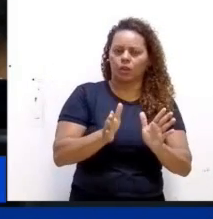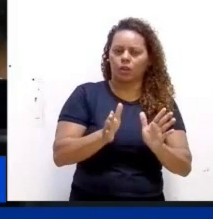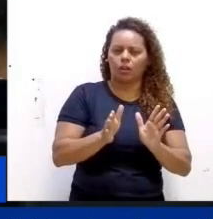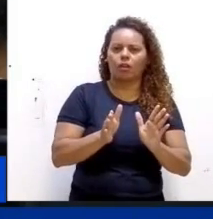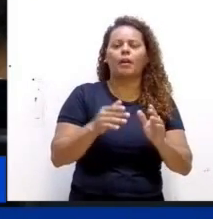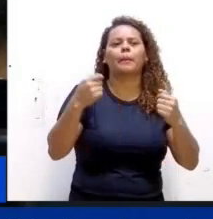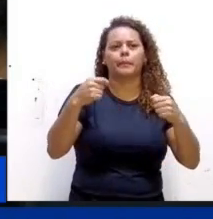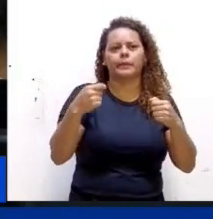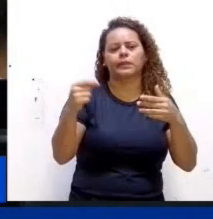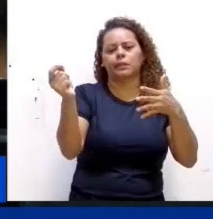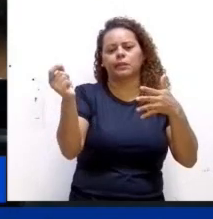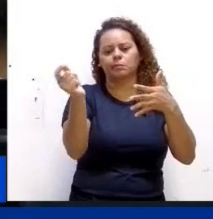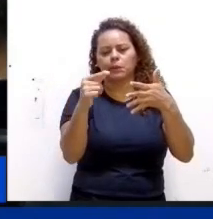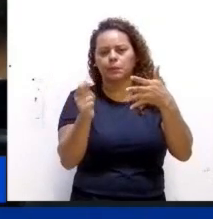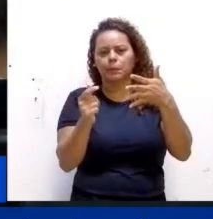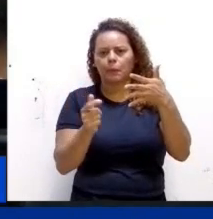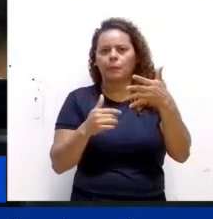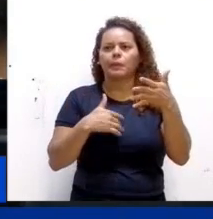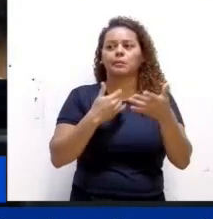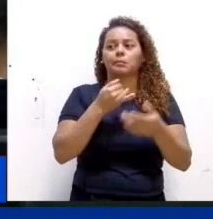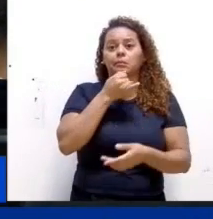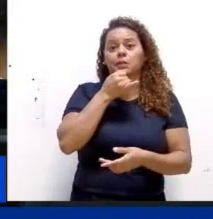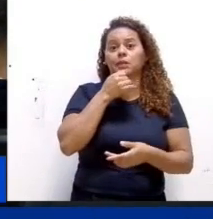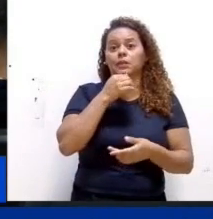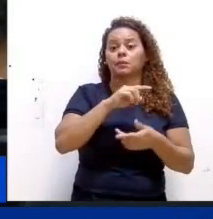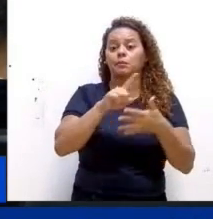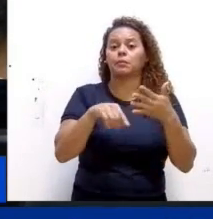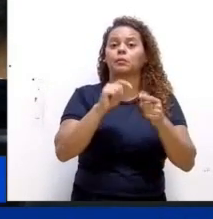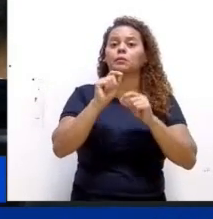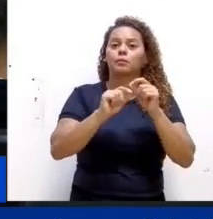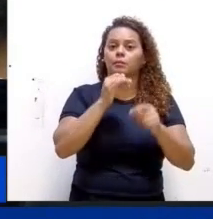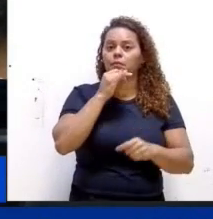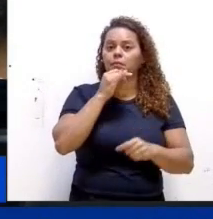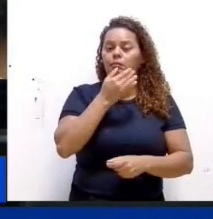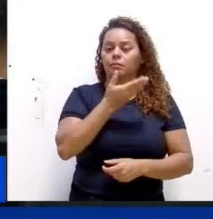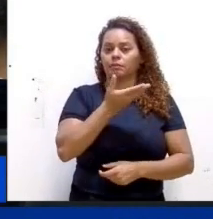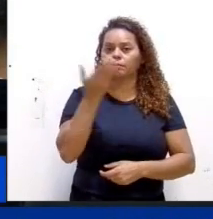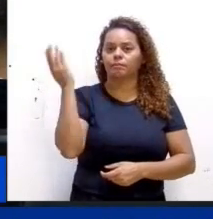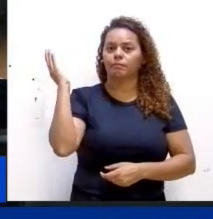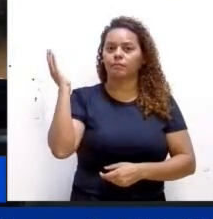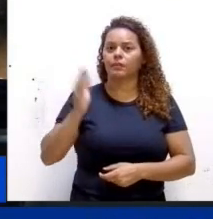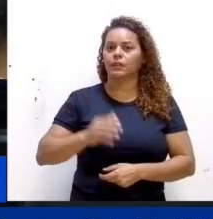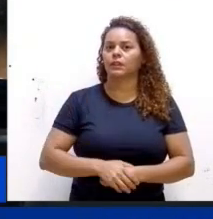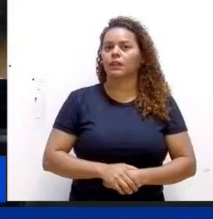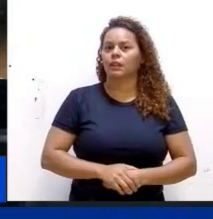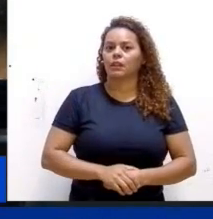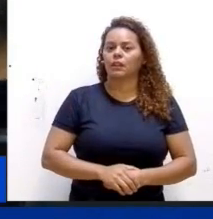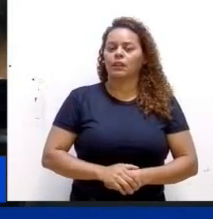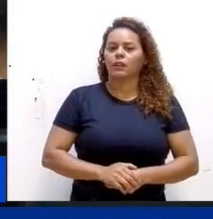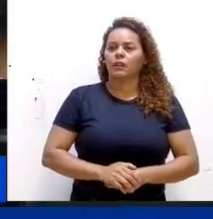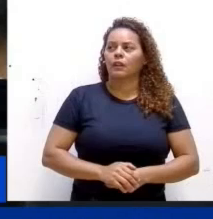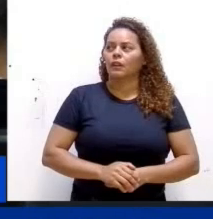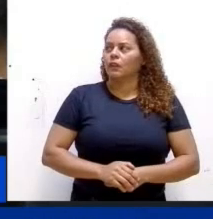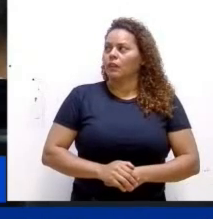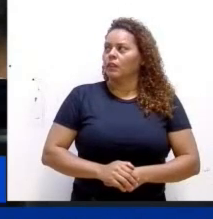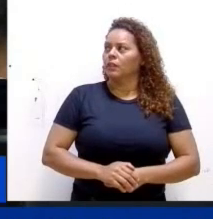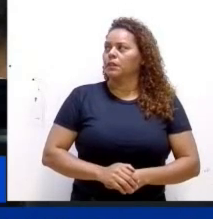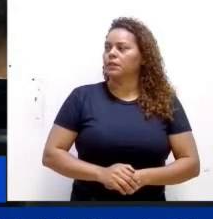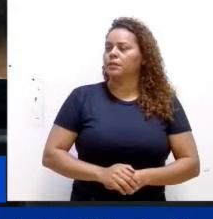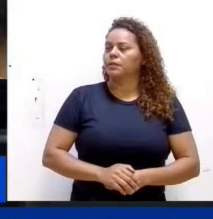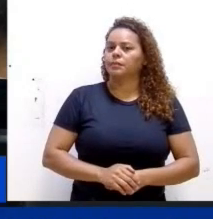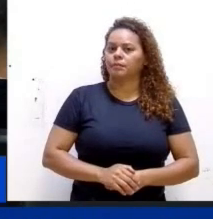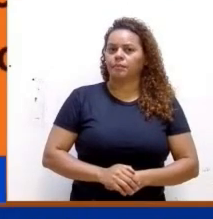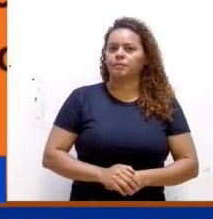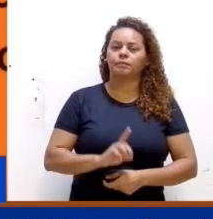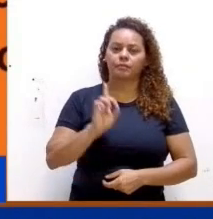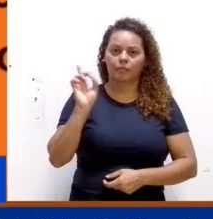união estável entre aquelas pessoas. Vamos ver quais são? Olha só. A união estável, ela se